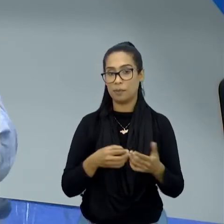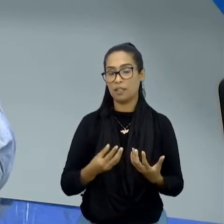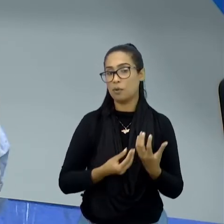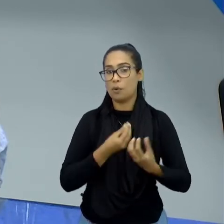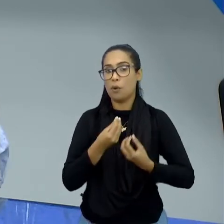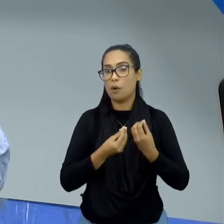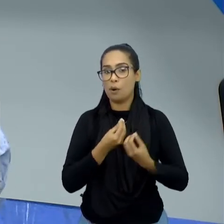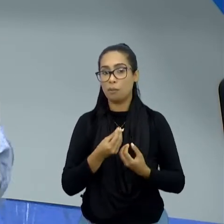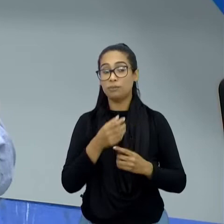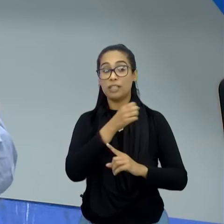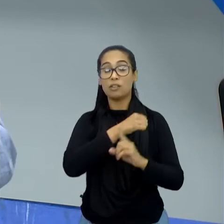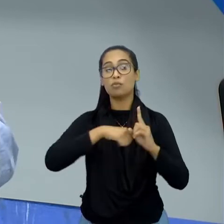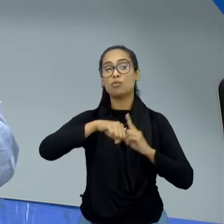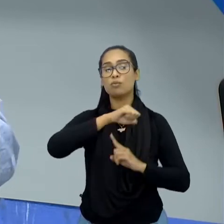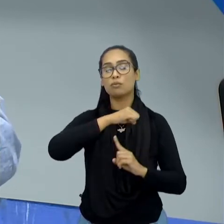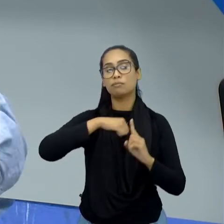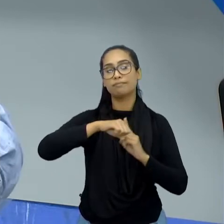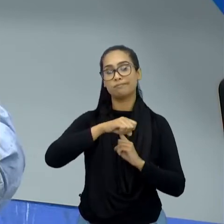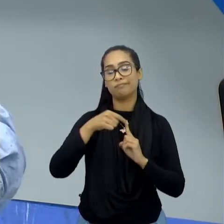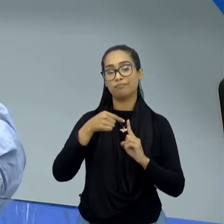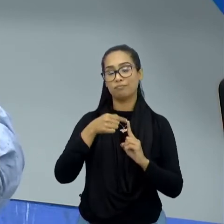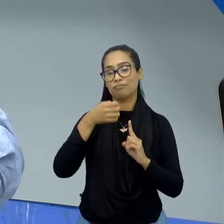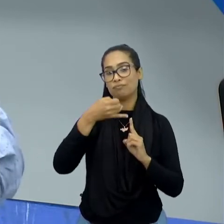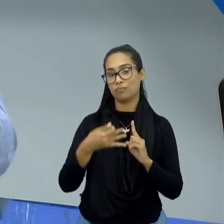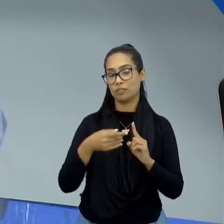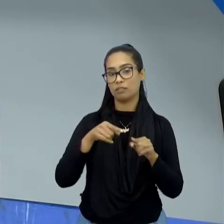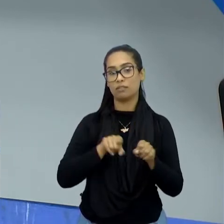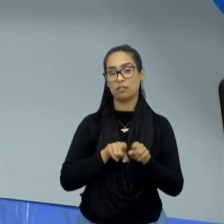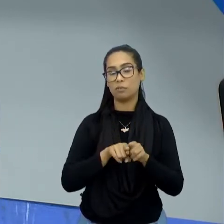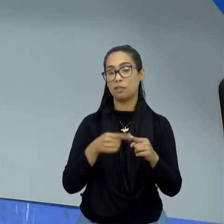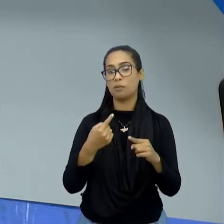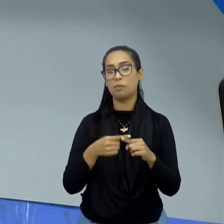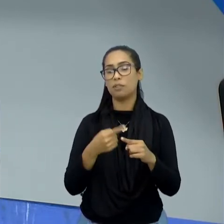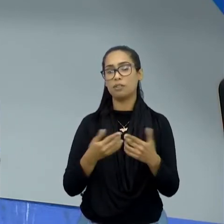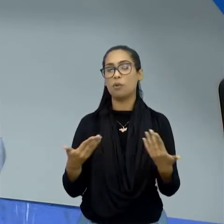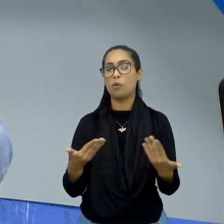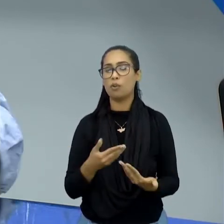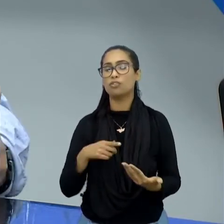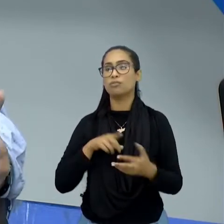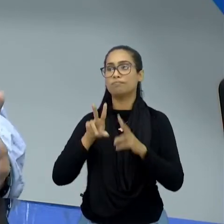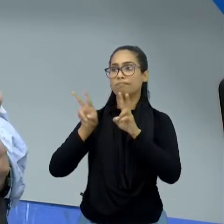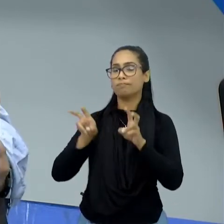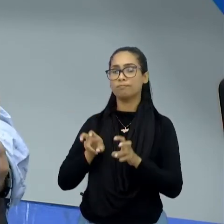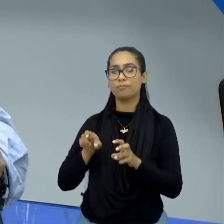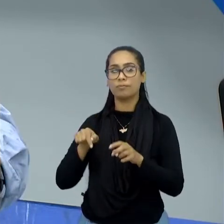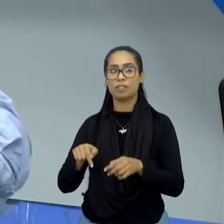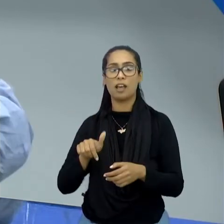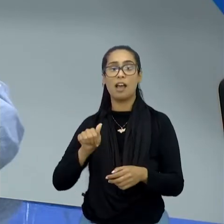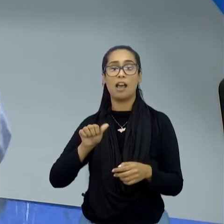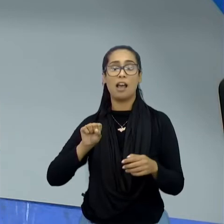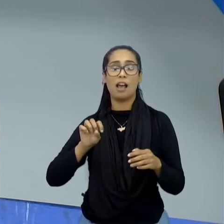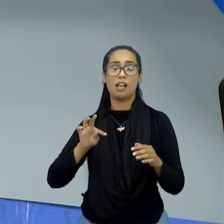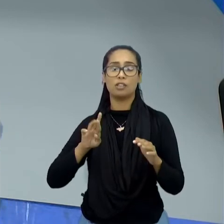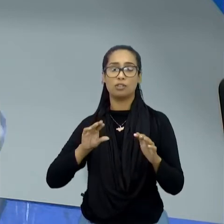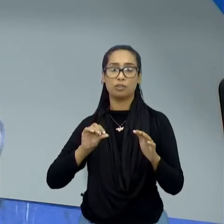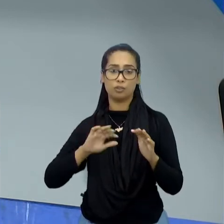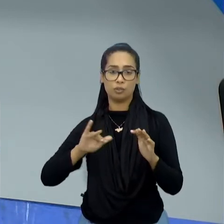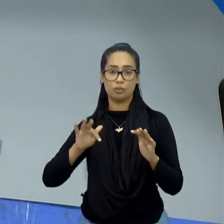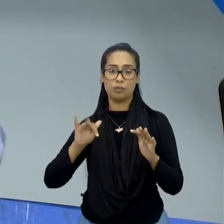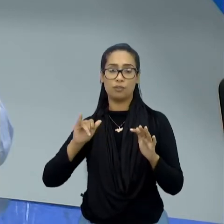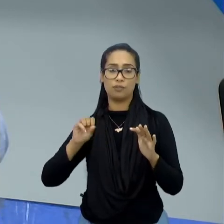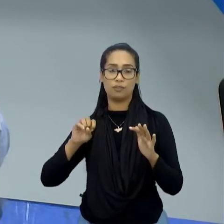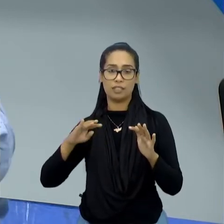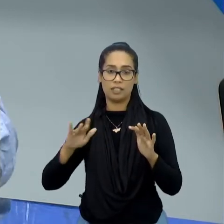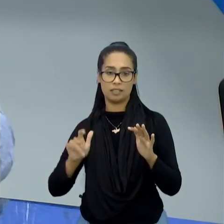da sociologia, né? Porque a gente tem também esse termo usado na astrofísica, a gente tem esse